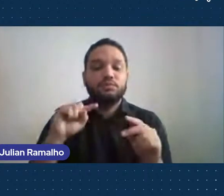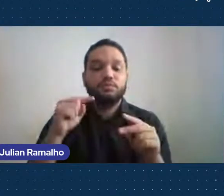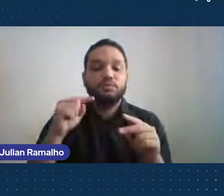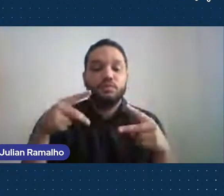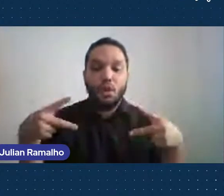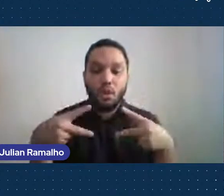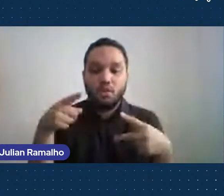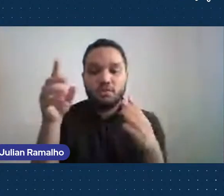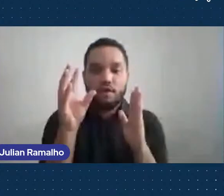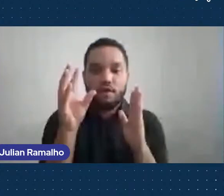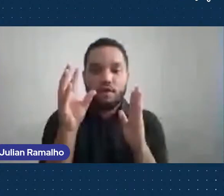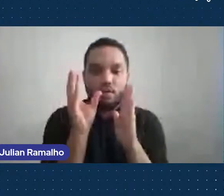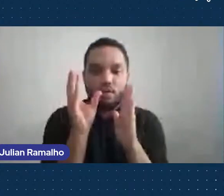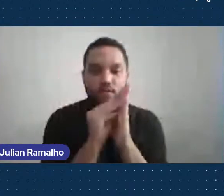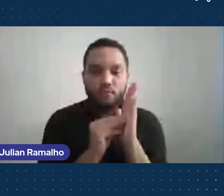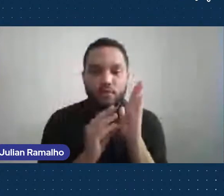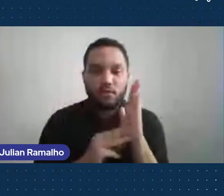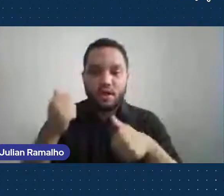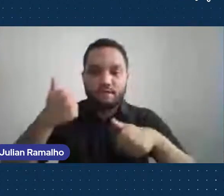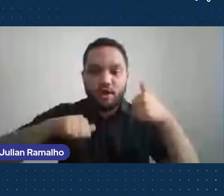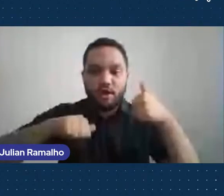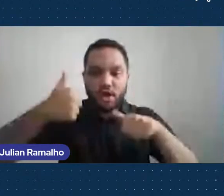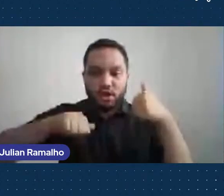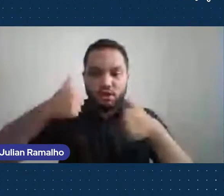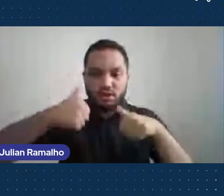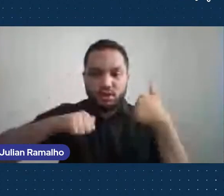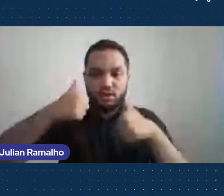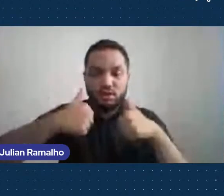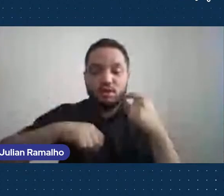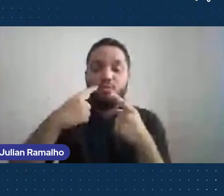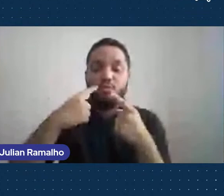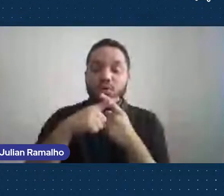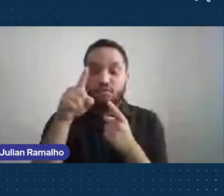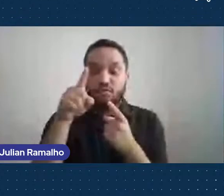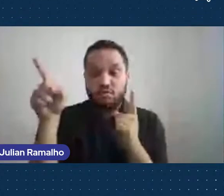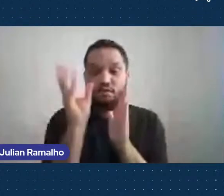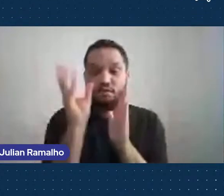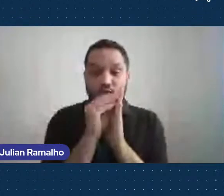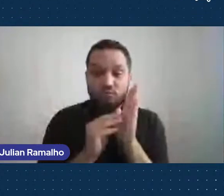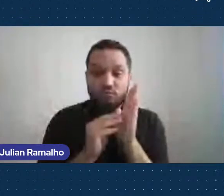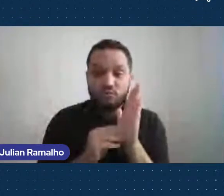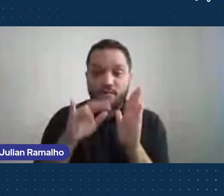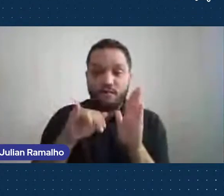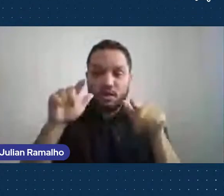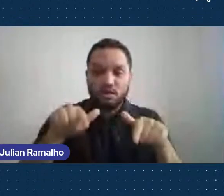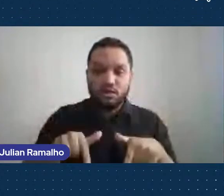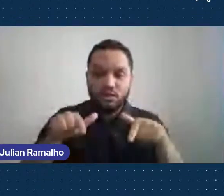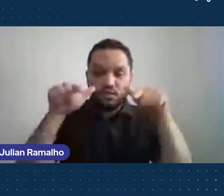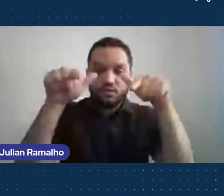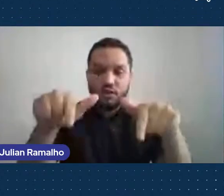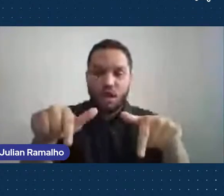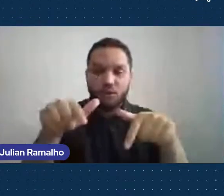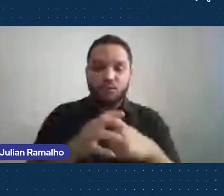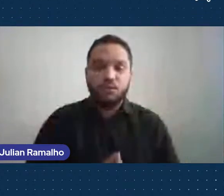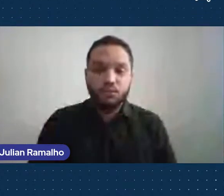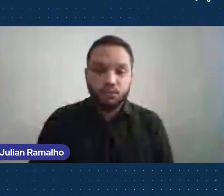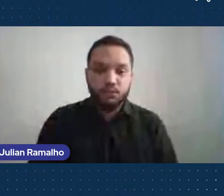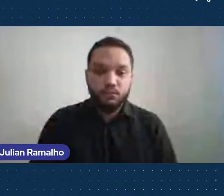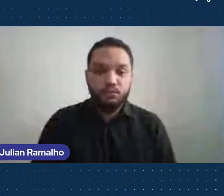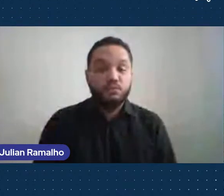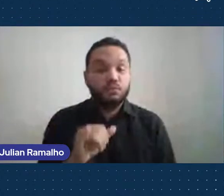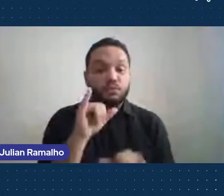um formulário de avaliação, que a partir desse preenchimento vocês receberão um certificado. Lembrando que